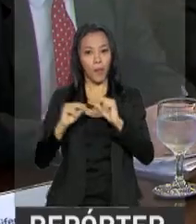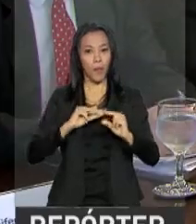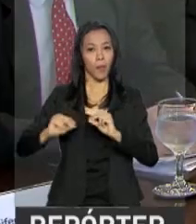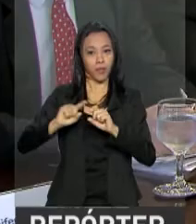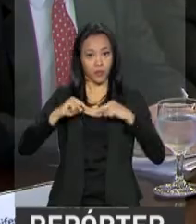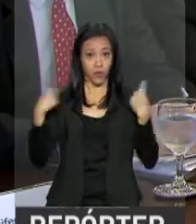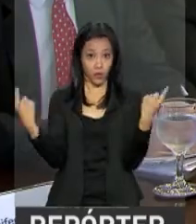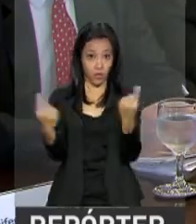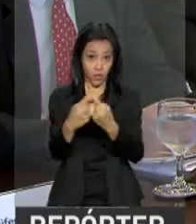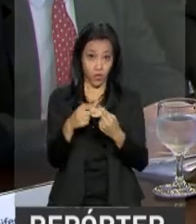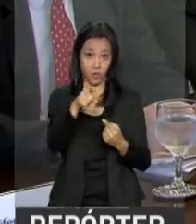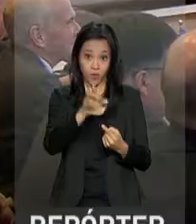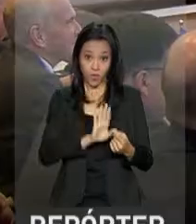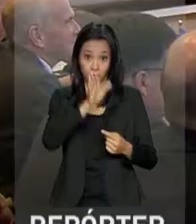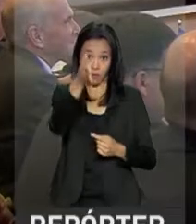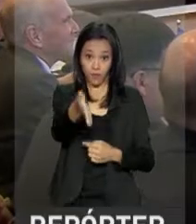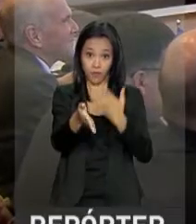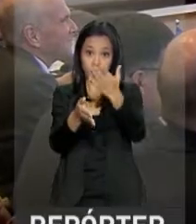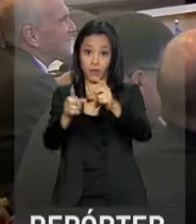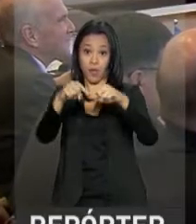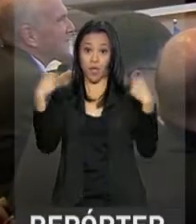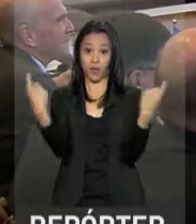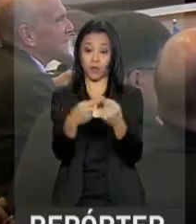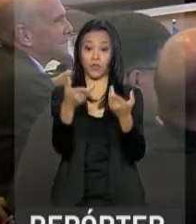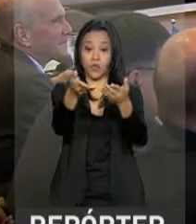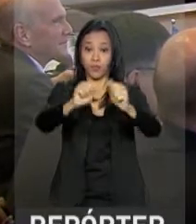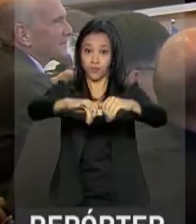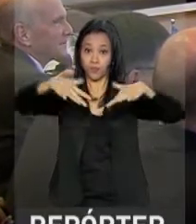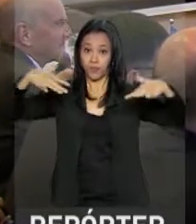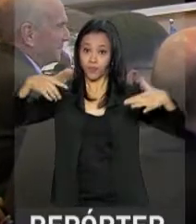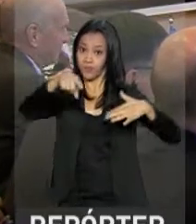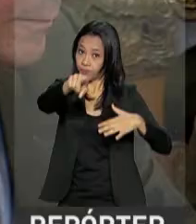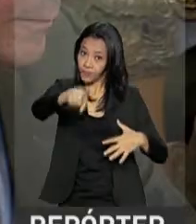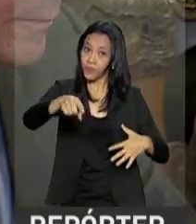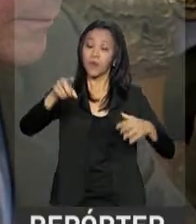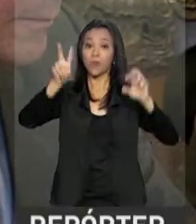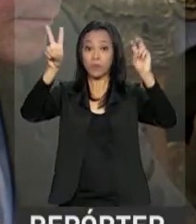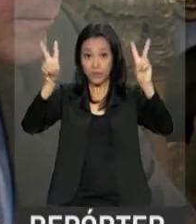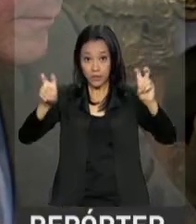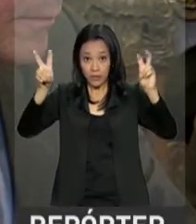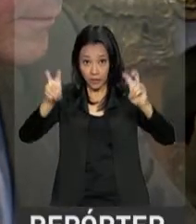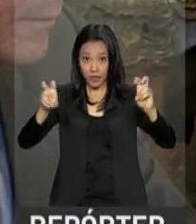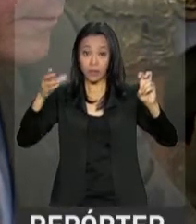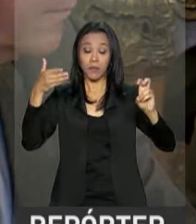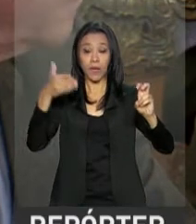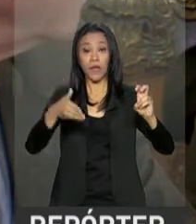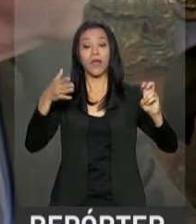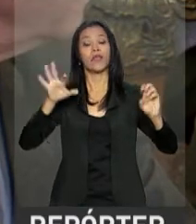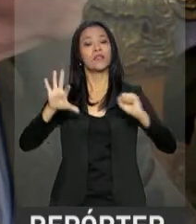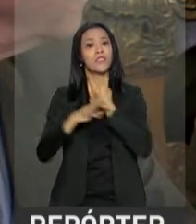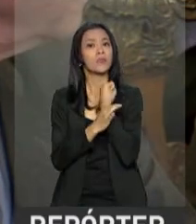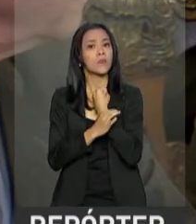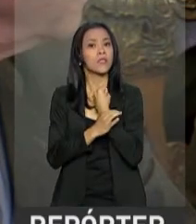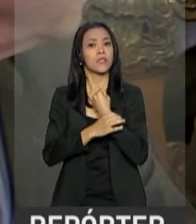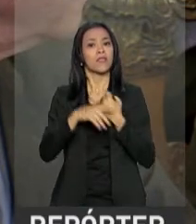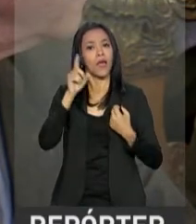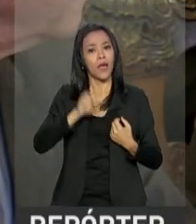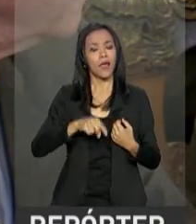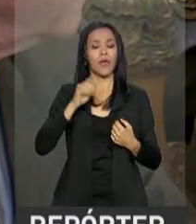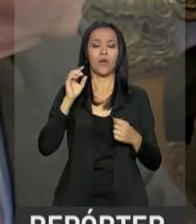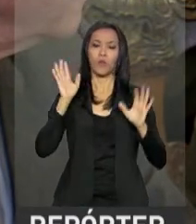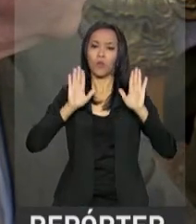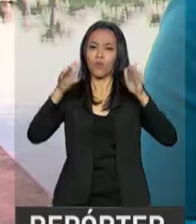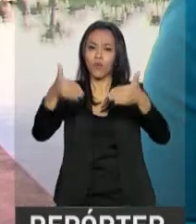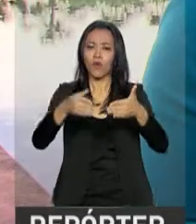palácio do itamaraty do lançamento do fórum de segurança brasil estados unidos o fórum é uma iniciativa bilateral de